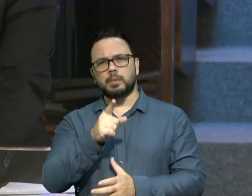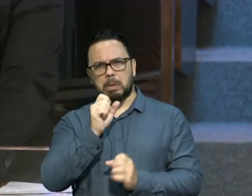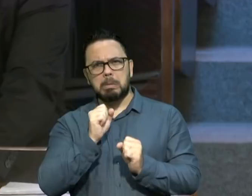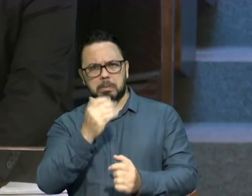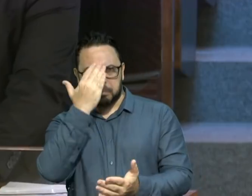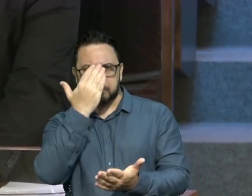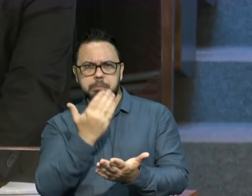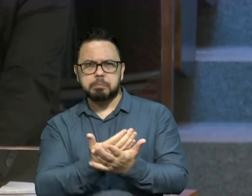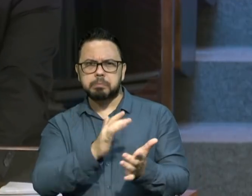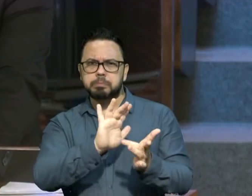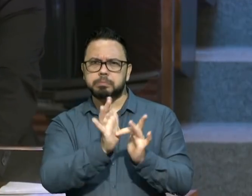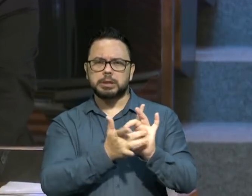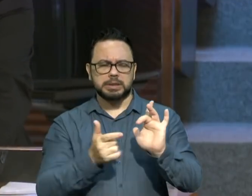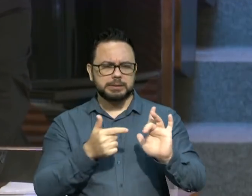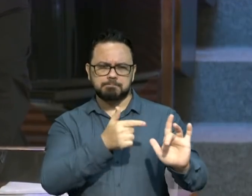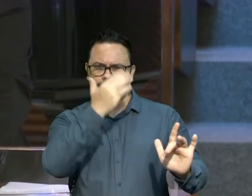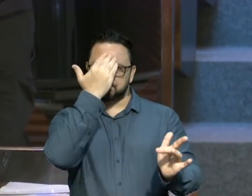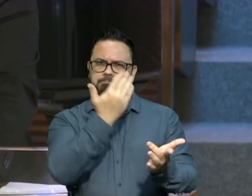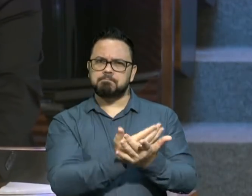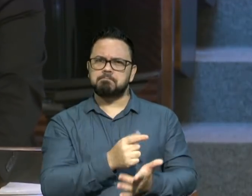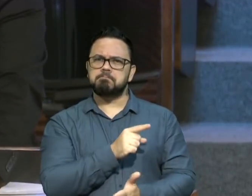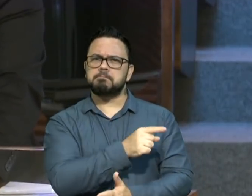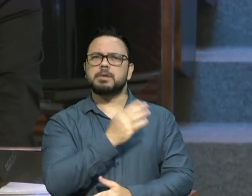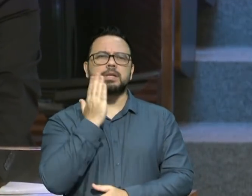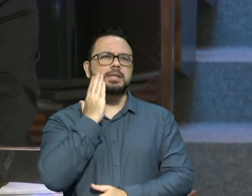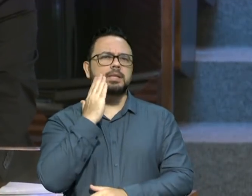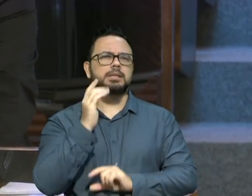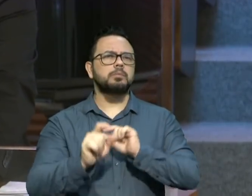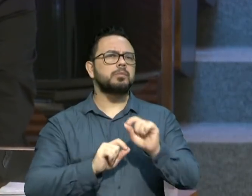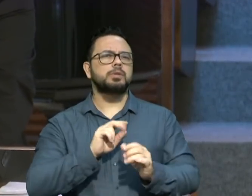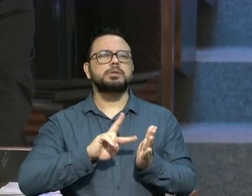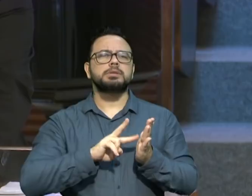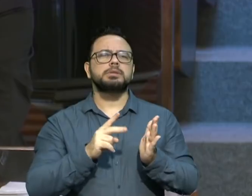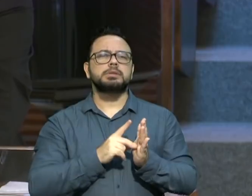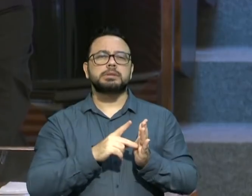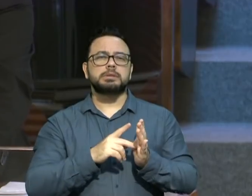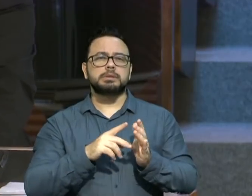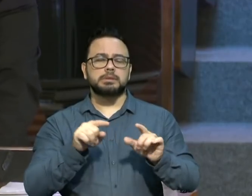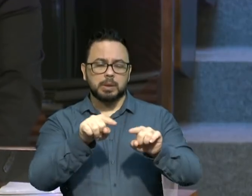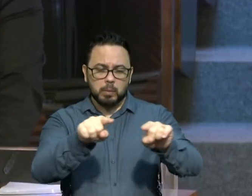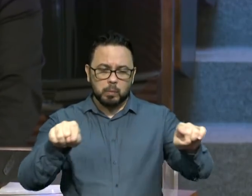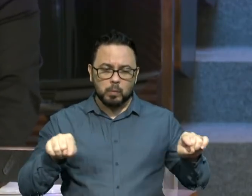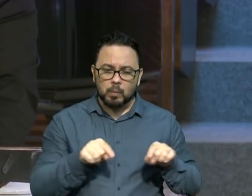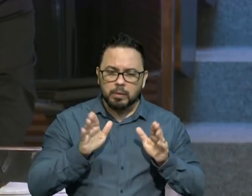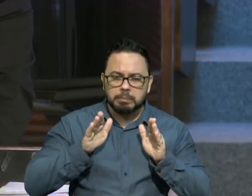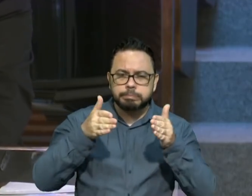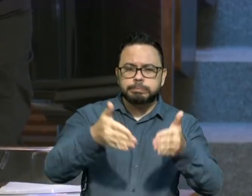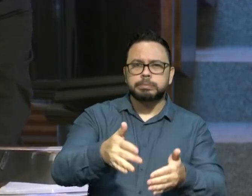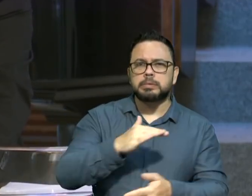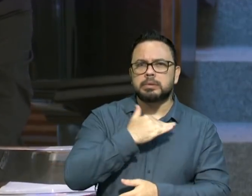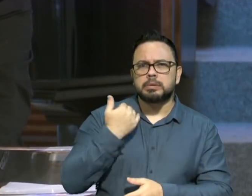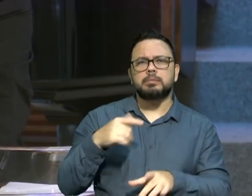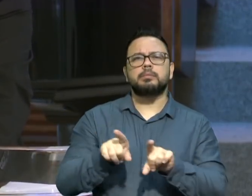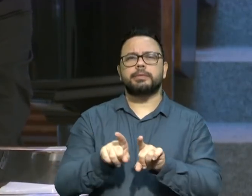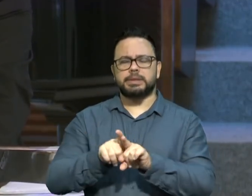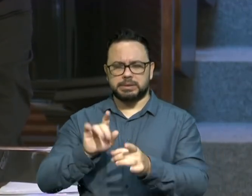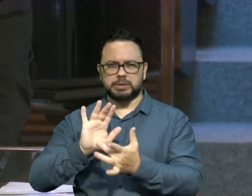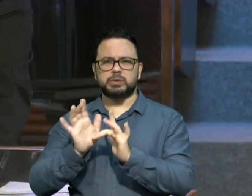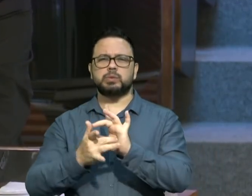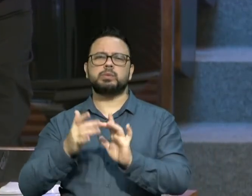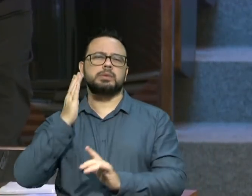confiar em Jesus Cristo que sabe o que é uma Sepultura mas também sabe o que é ressurreição